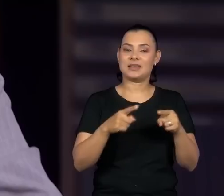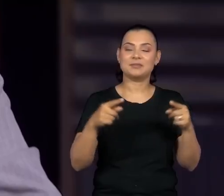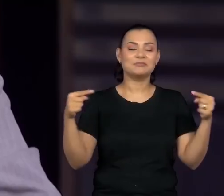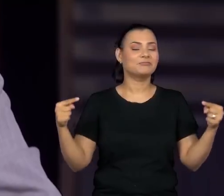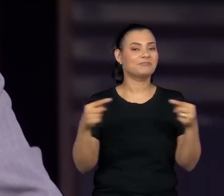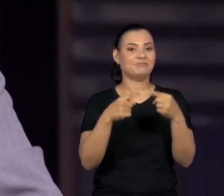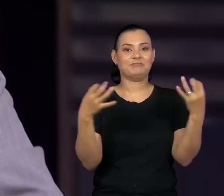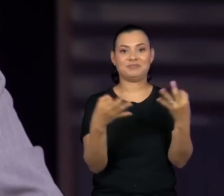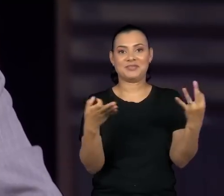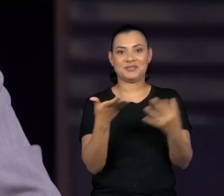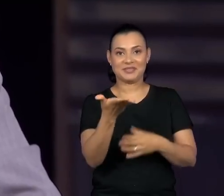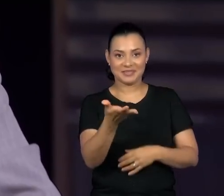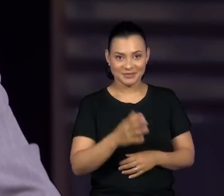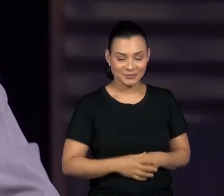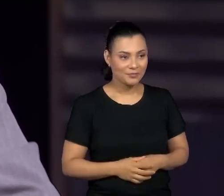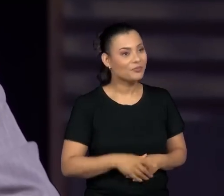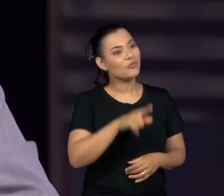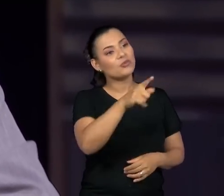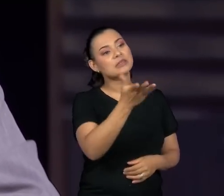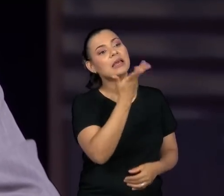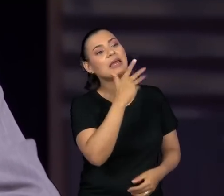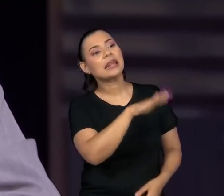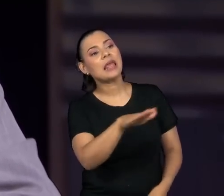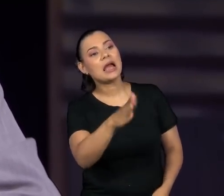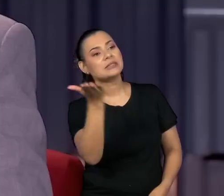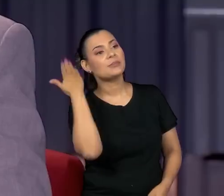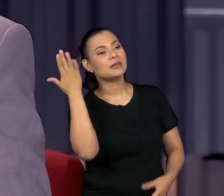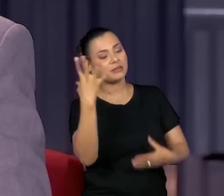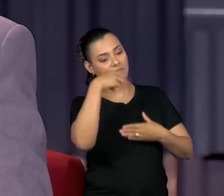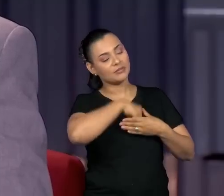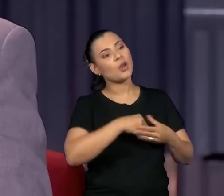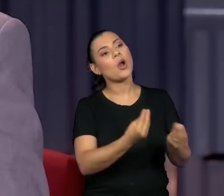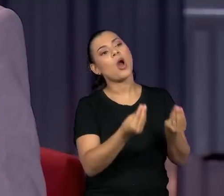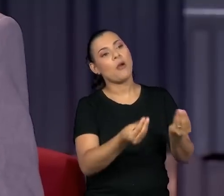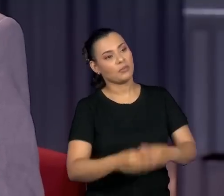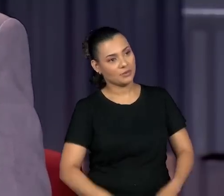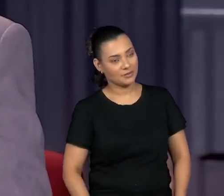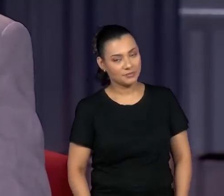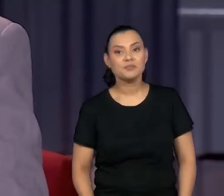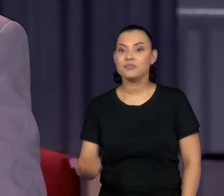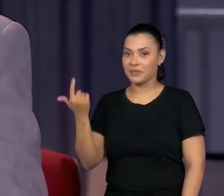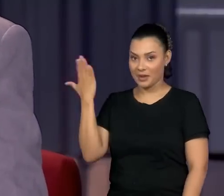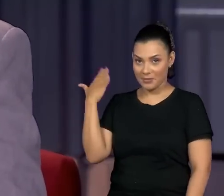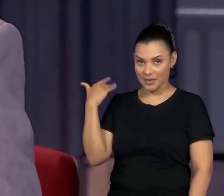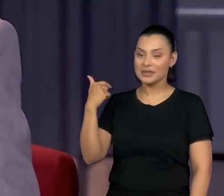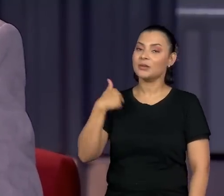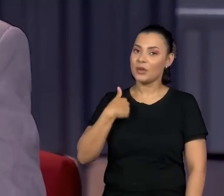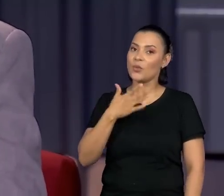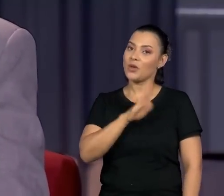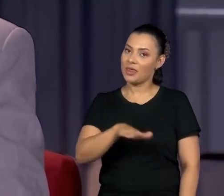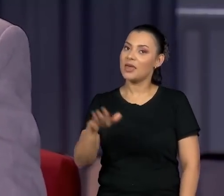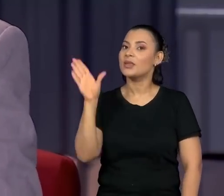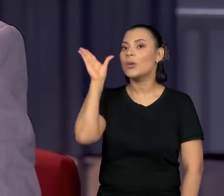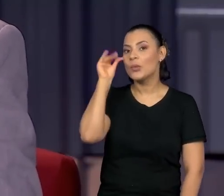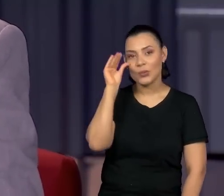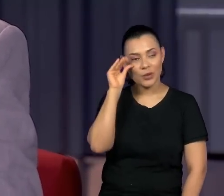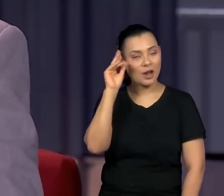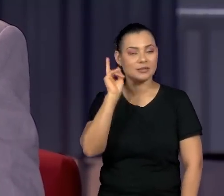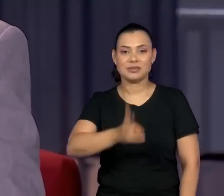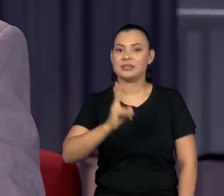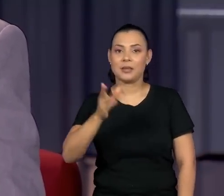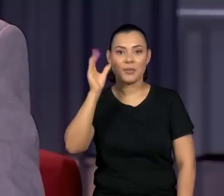João, quem era você quando criança? Eu fui uma criança curiosa, né, velho? Vivi nesse